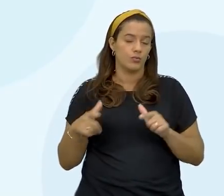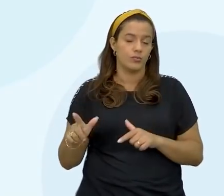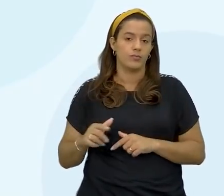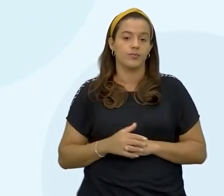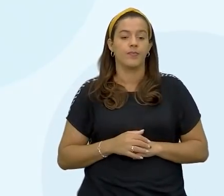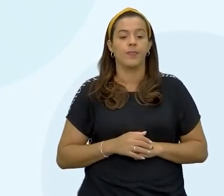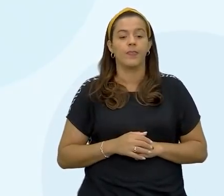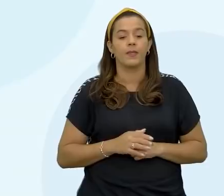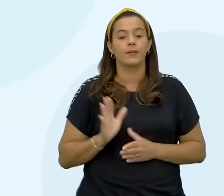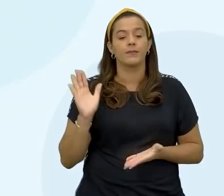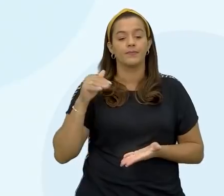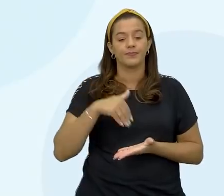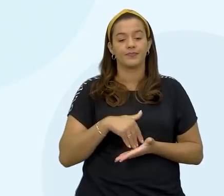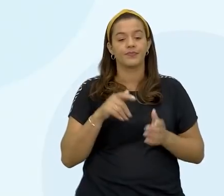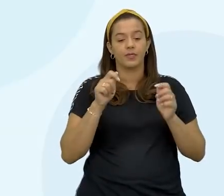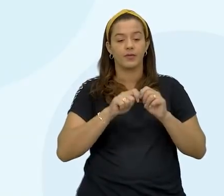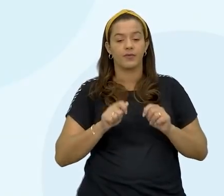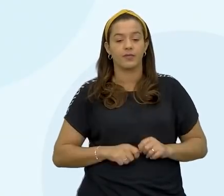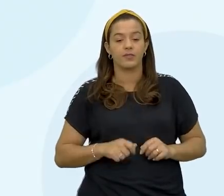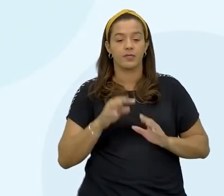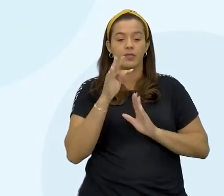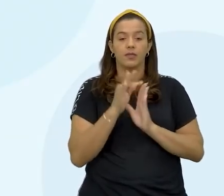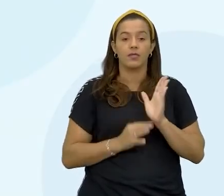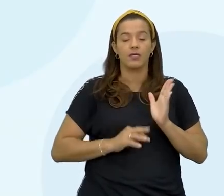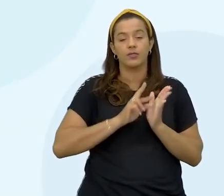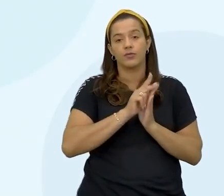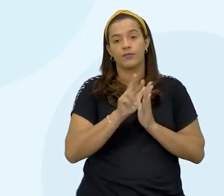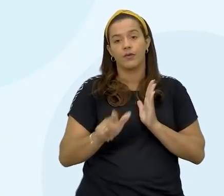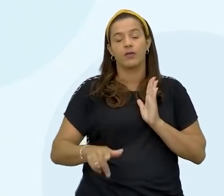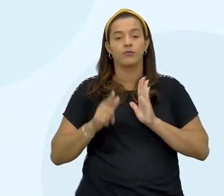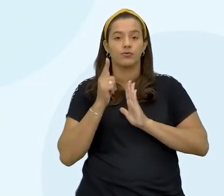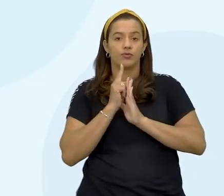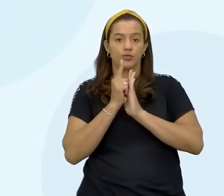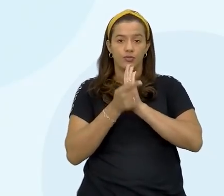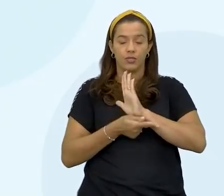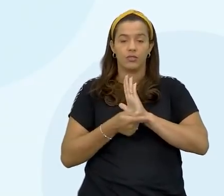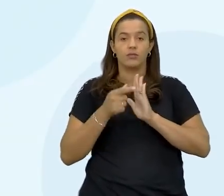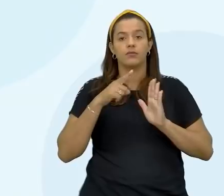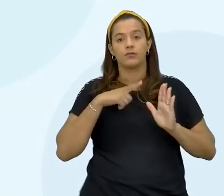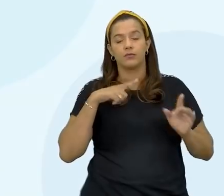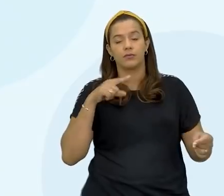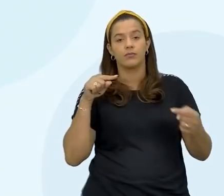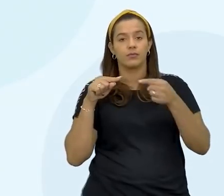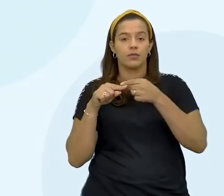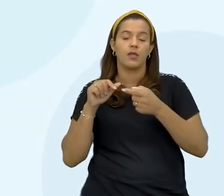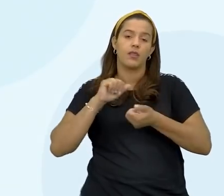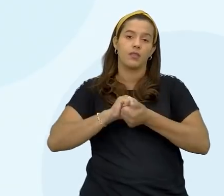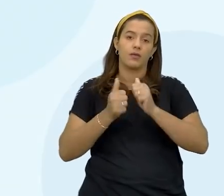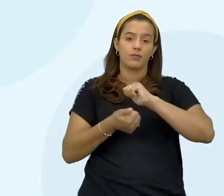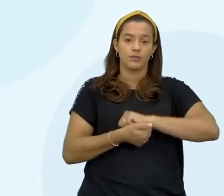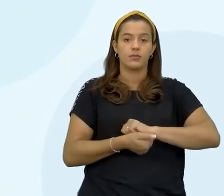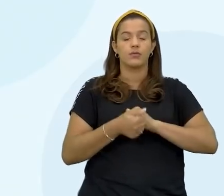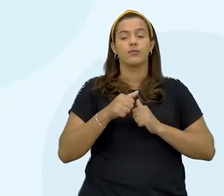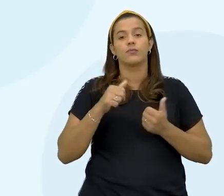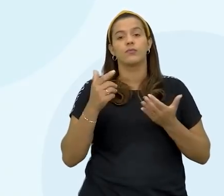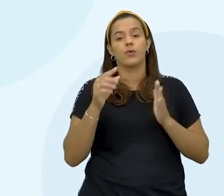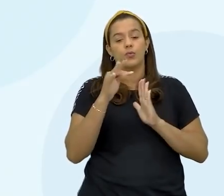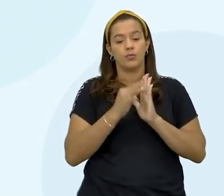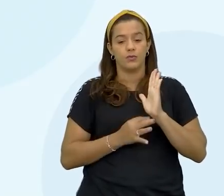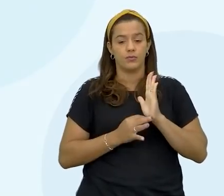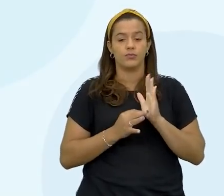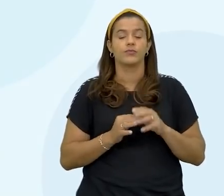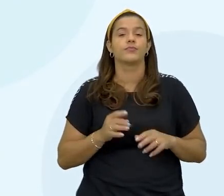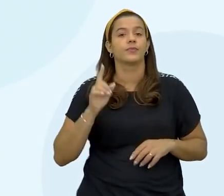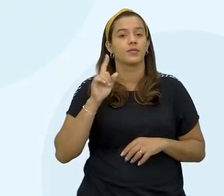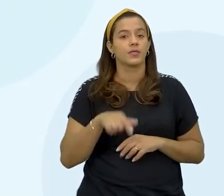por último, produzir textos em diferentes gêneros, considerando sua adequação ao contexto de produção e circulação. E aí trazer